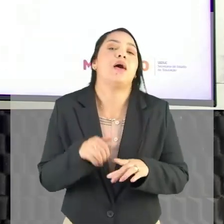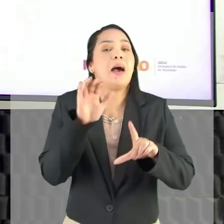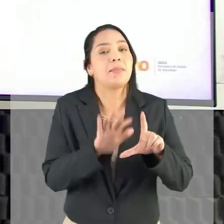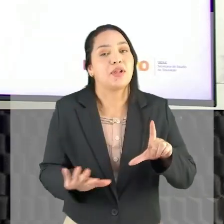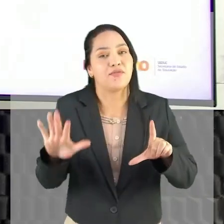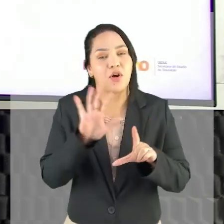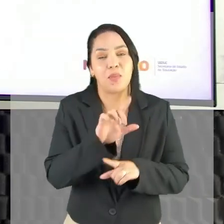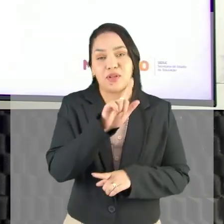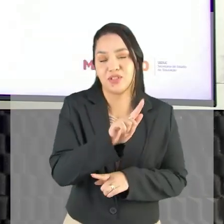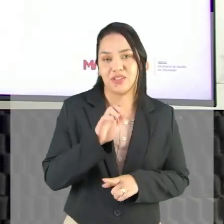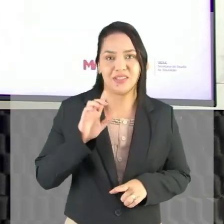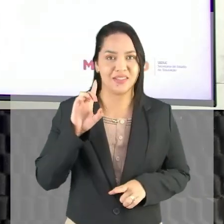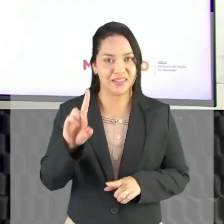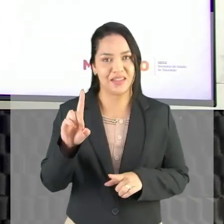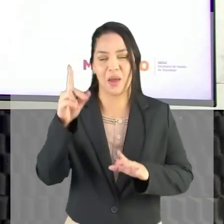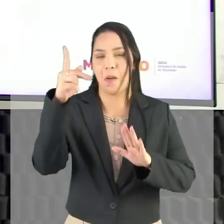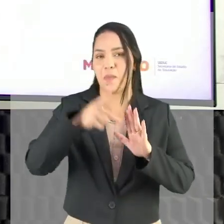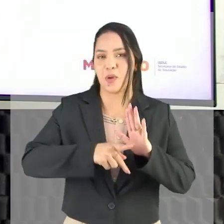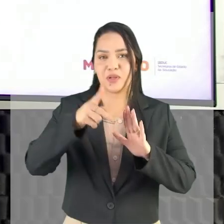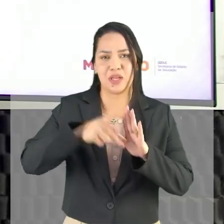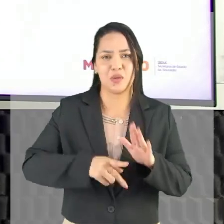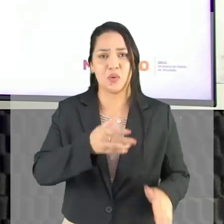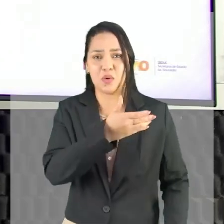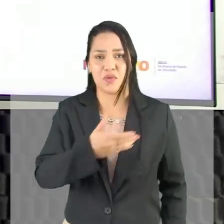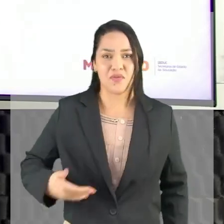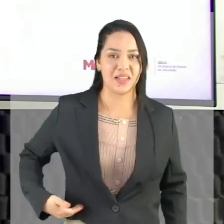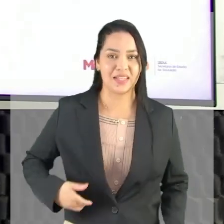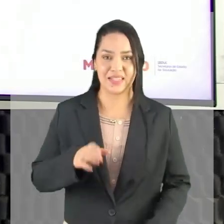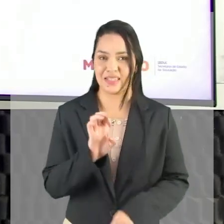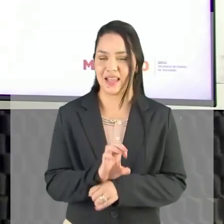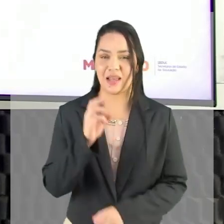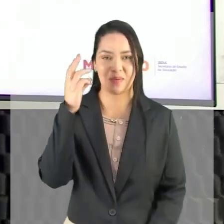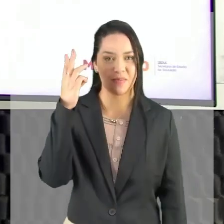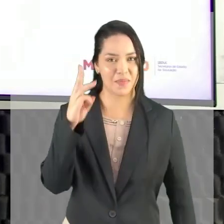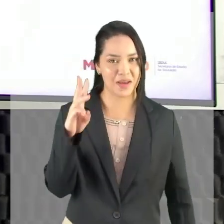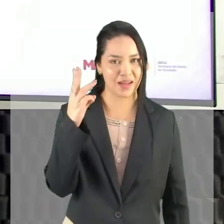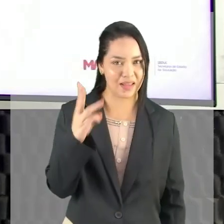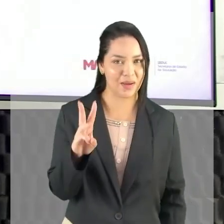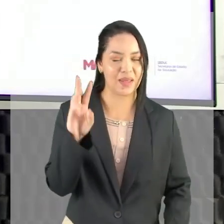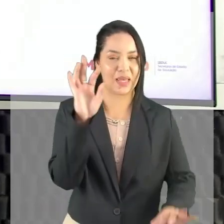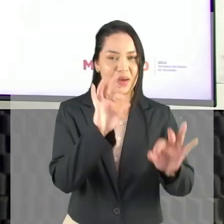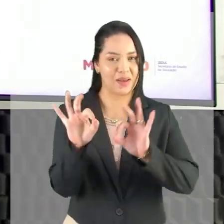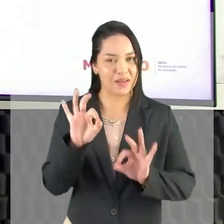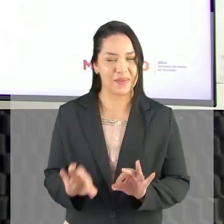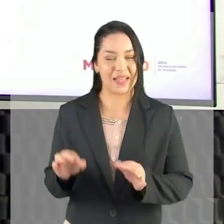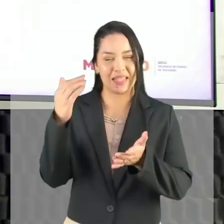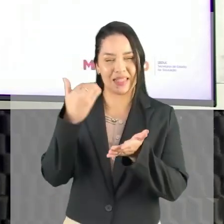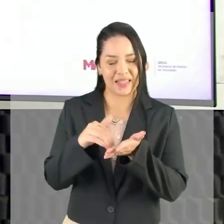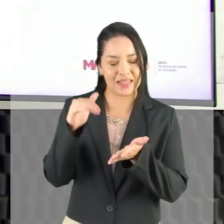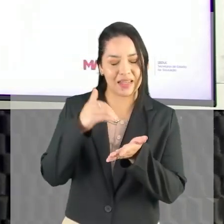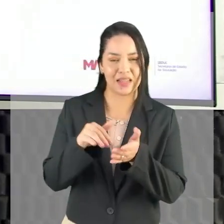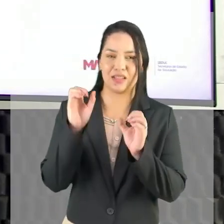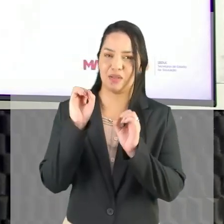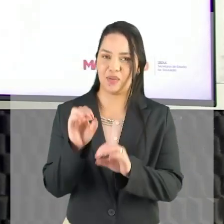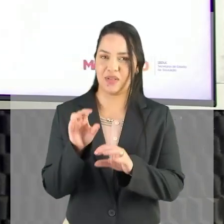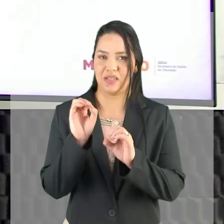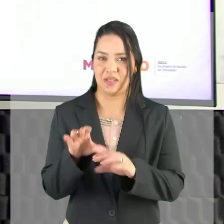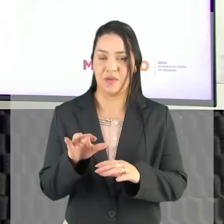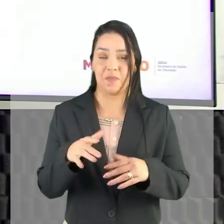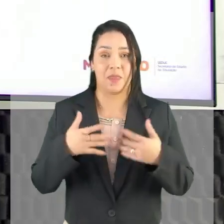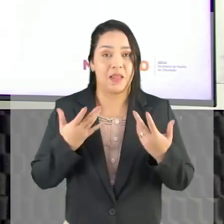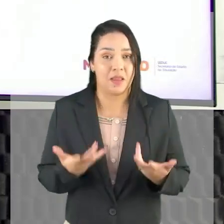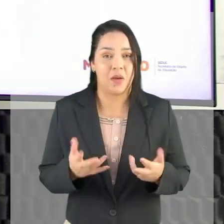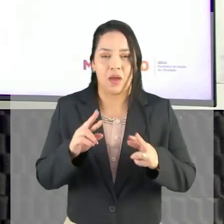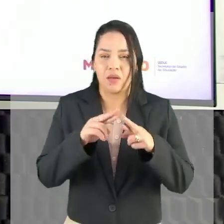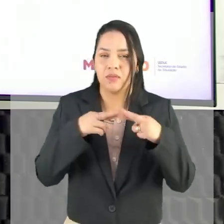plataforma Gonçalves Dias é um grande projeto do governo do estado do Maranhão e é executado pela Secretaria de Educação. Então aqui a